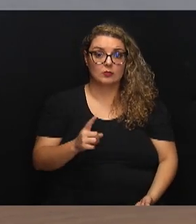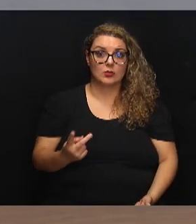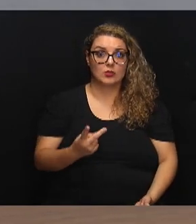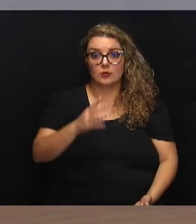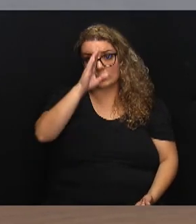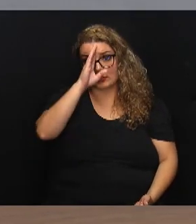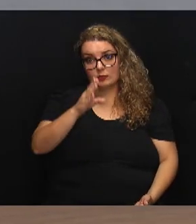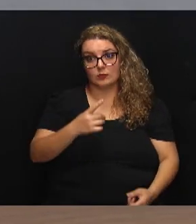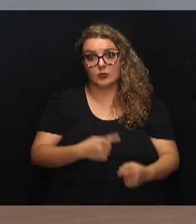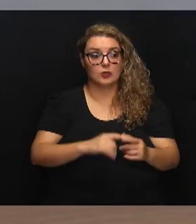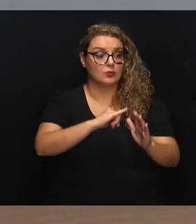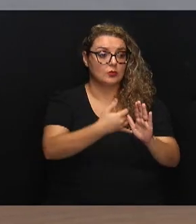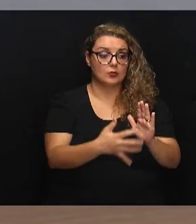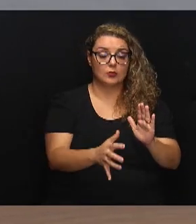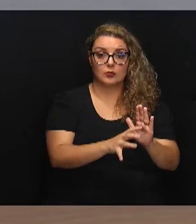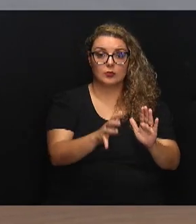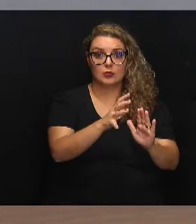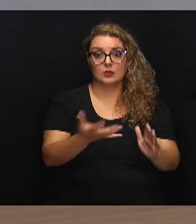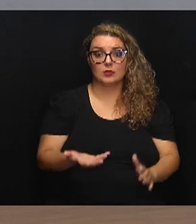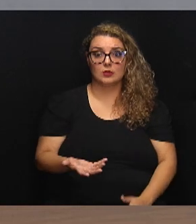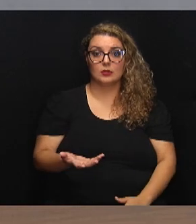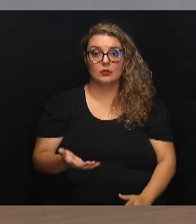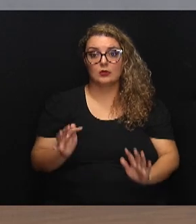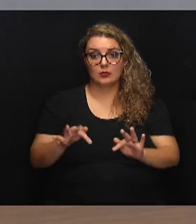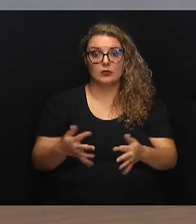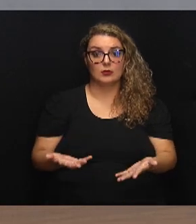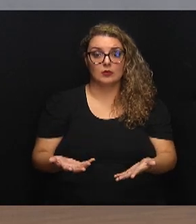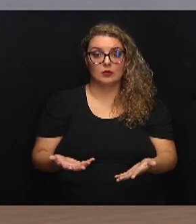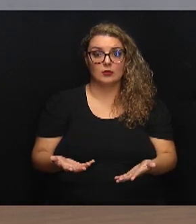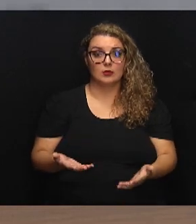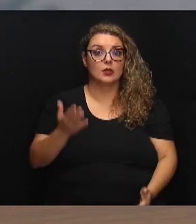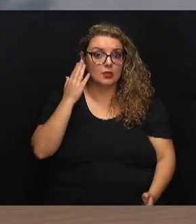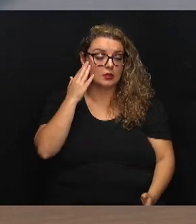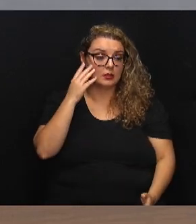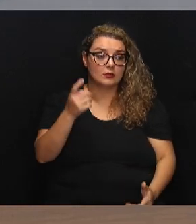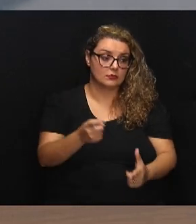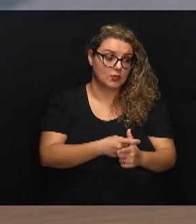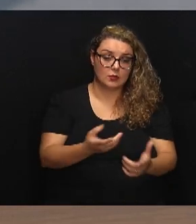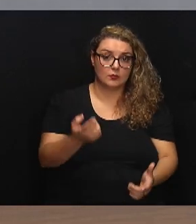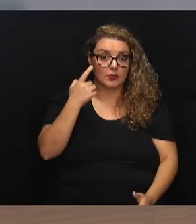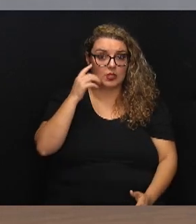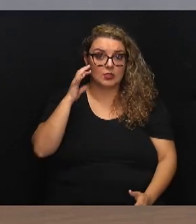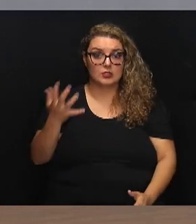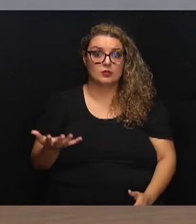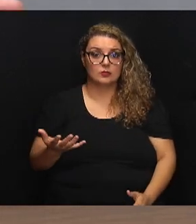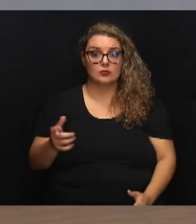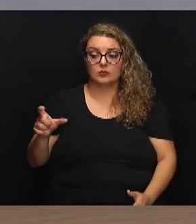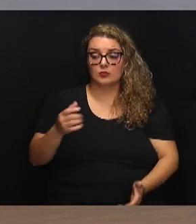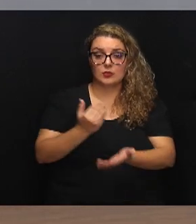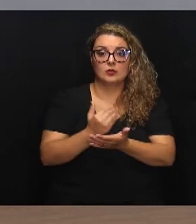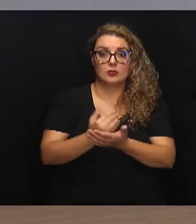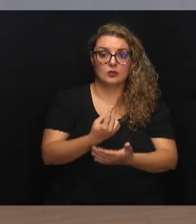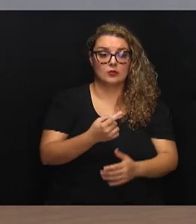ficou tão alto que ela ficou. Então, no fim, a empresa quer receber o que de fato que ela deve. Imagina que você pega um cartão de crédito, tem uma fatura de